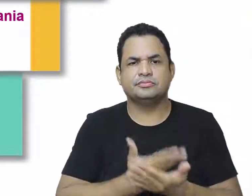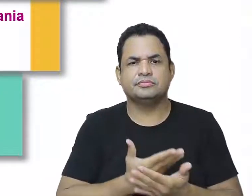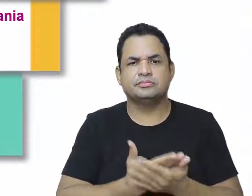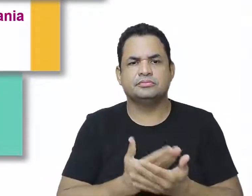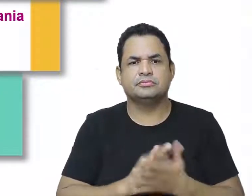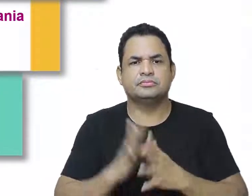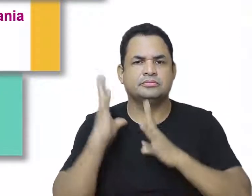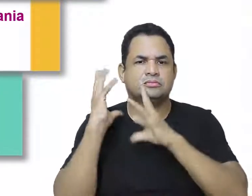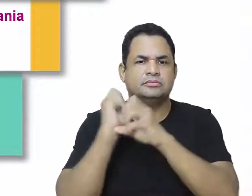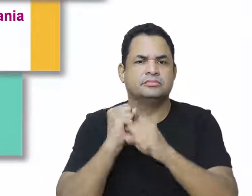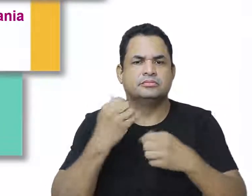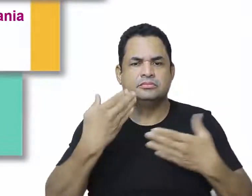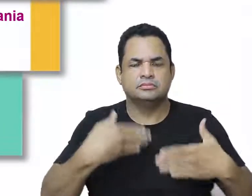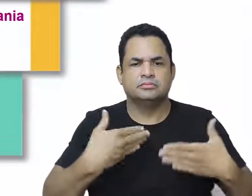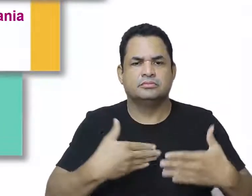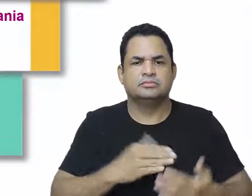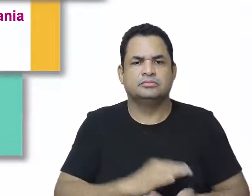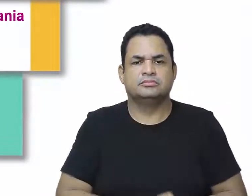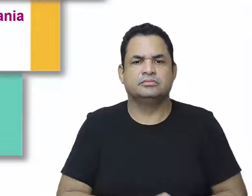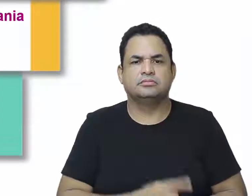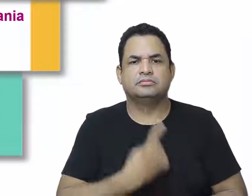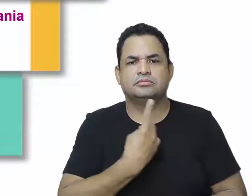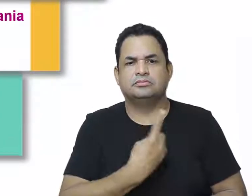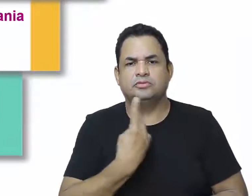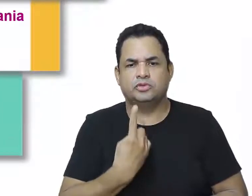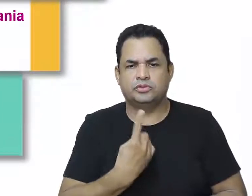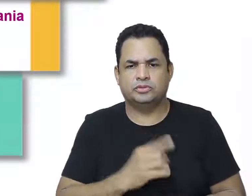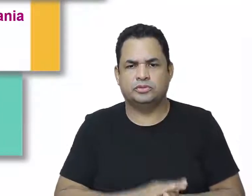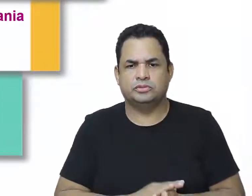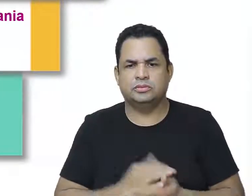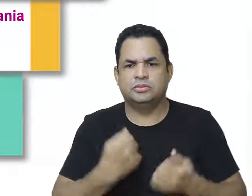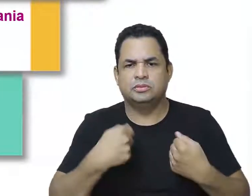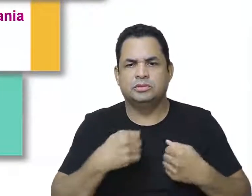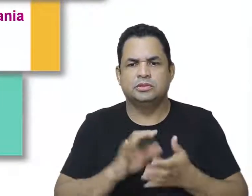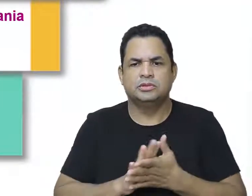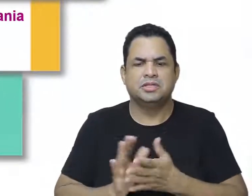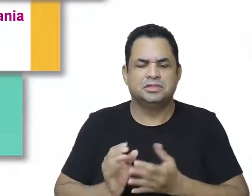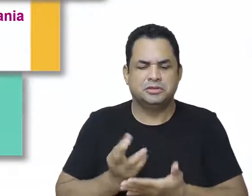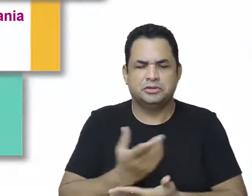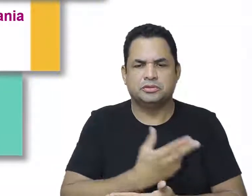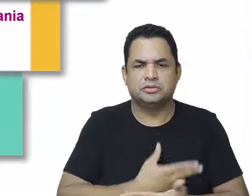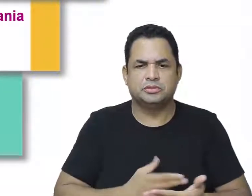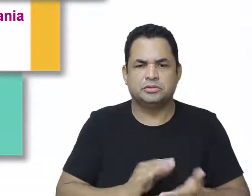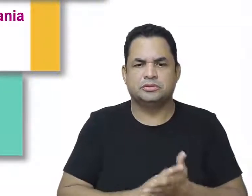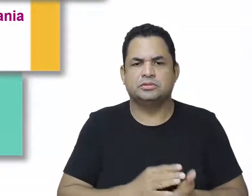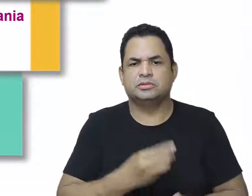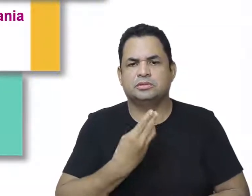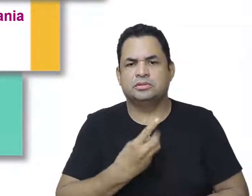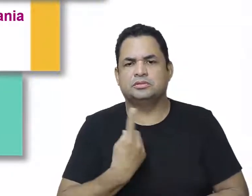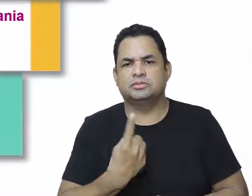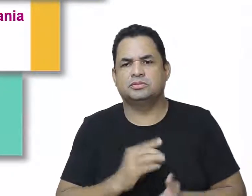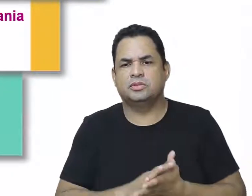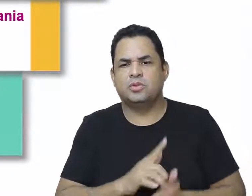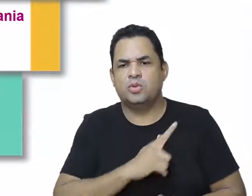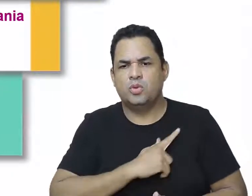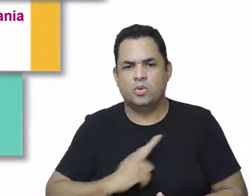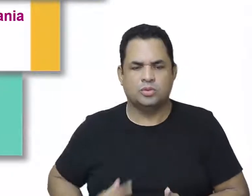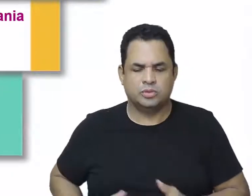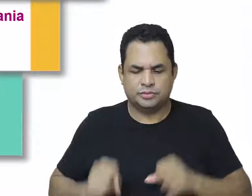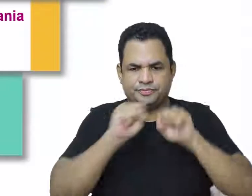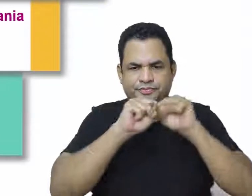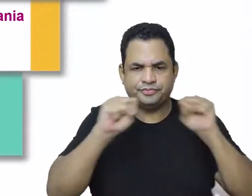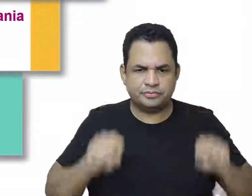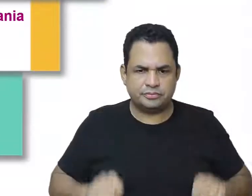de prova. Aula 1.1, Poder e suas formas. Aula 3.1, Governo e sistemas